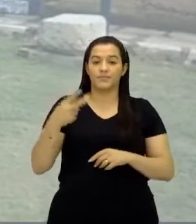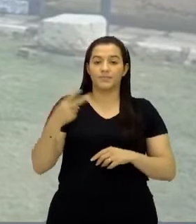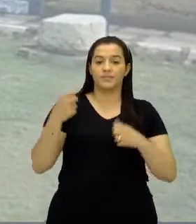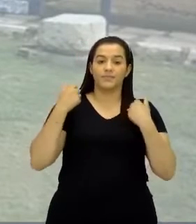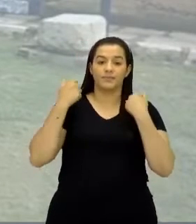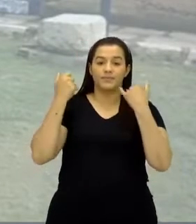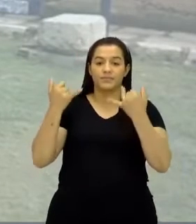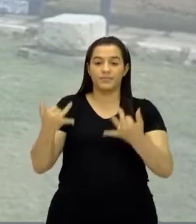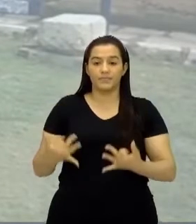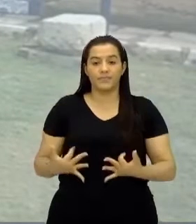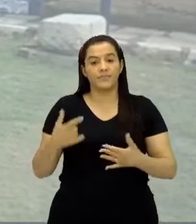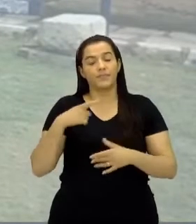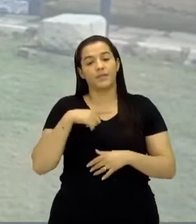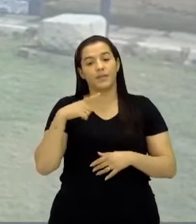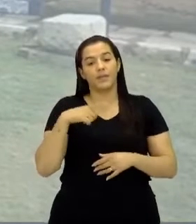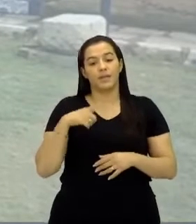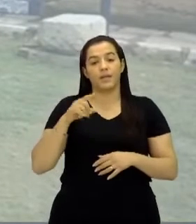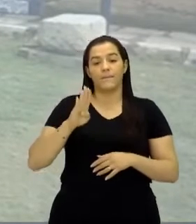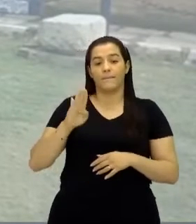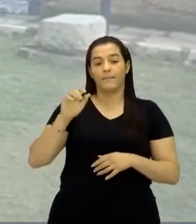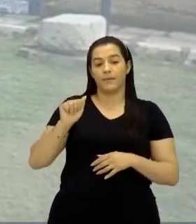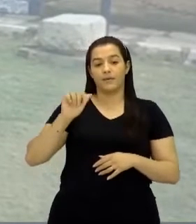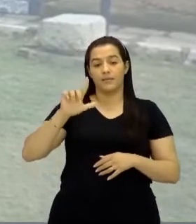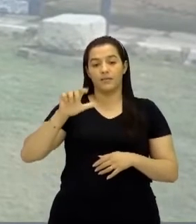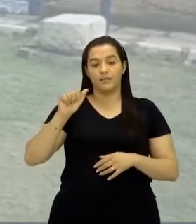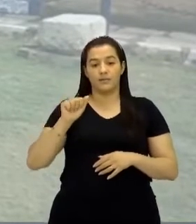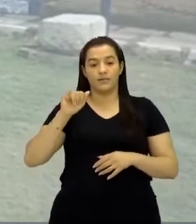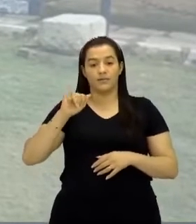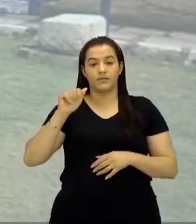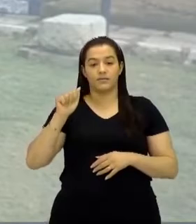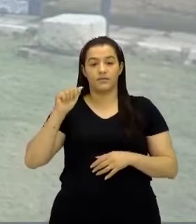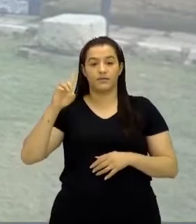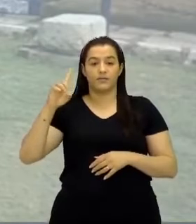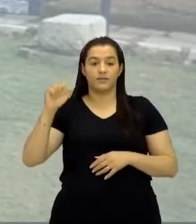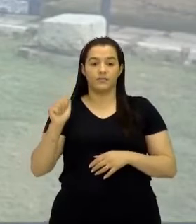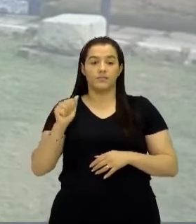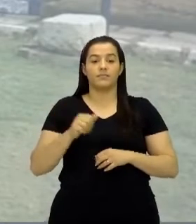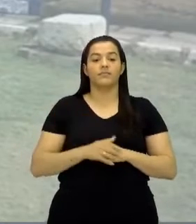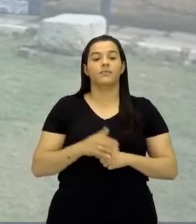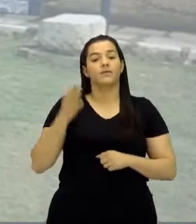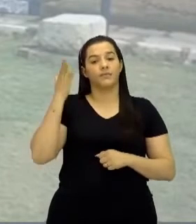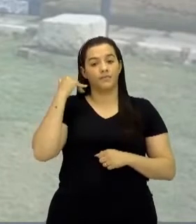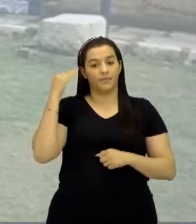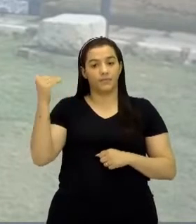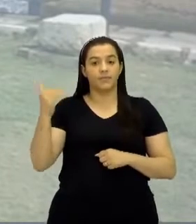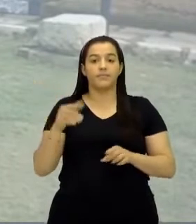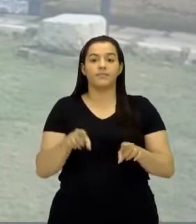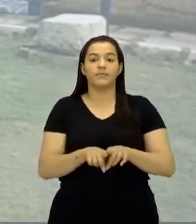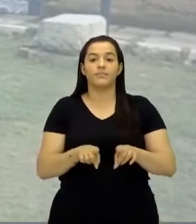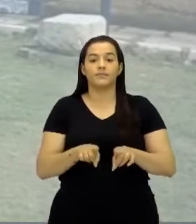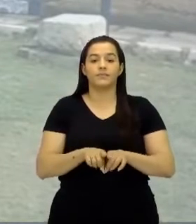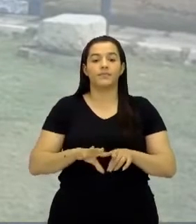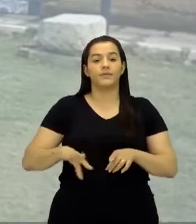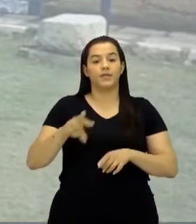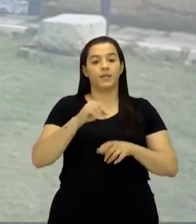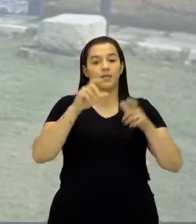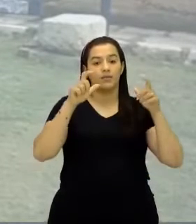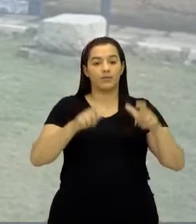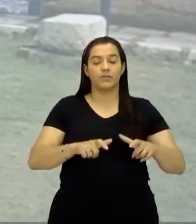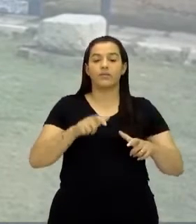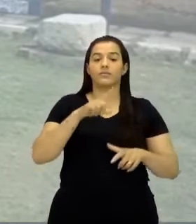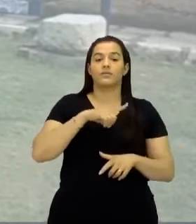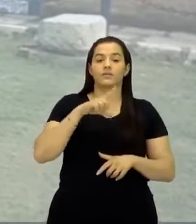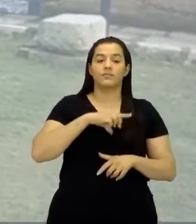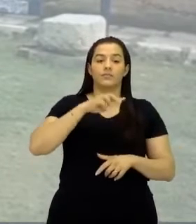história aqui, que é a balaiada. A balaiada é bem legal, quer ver? Famosa, né? Bem famosa. Ela acontece no Maranhão,